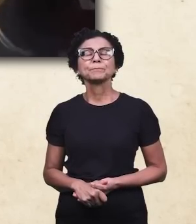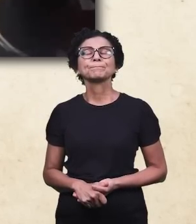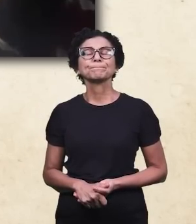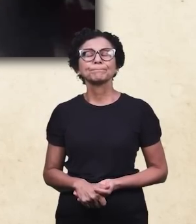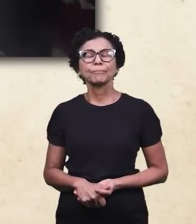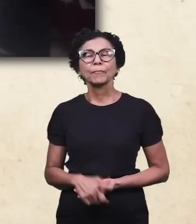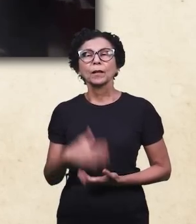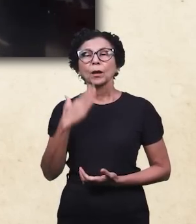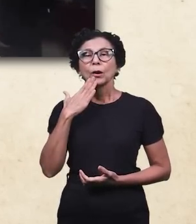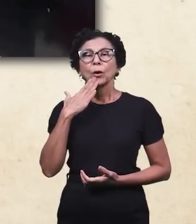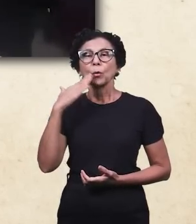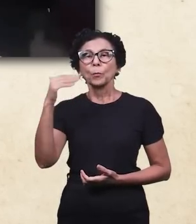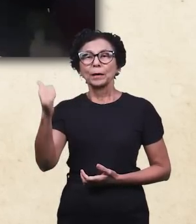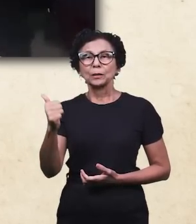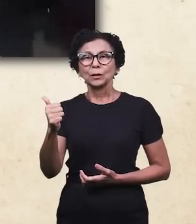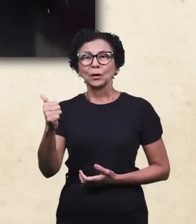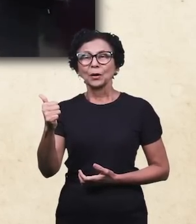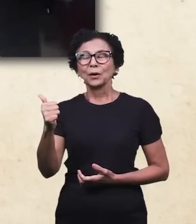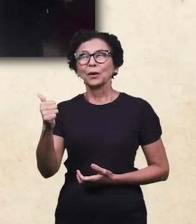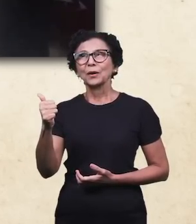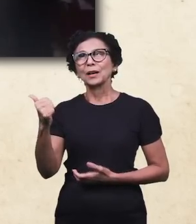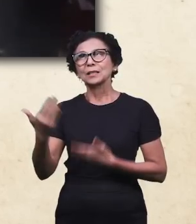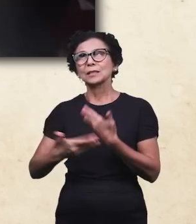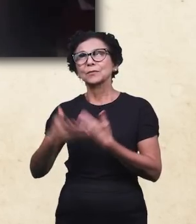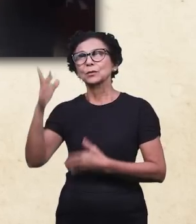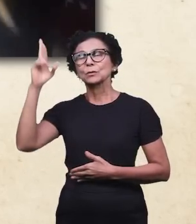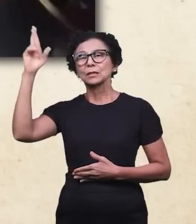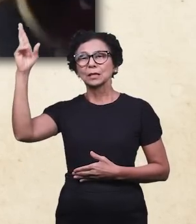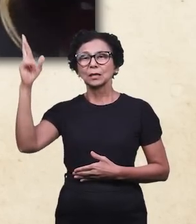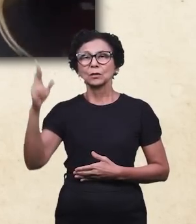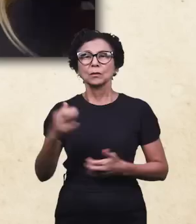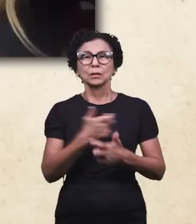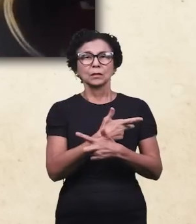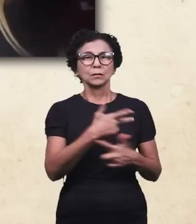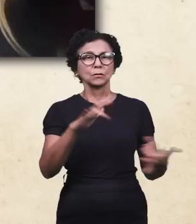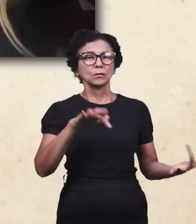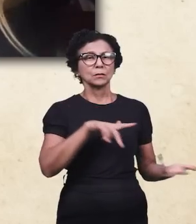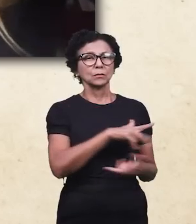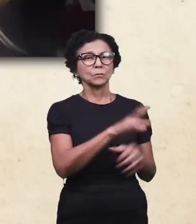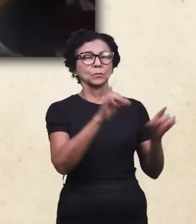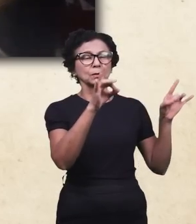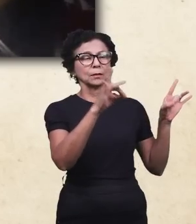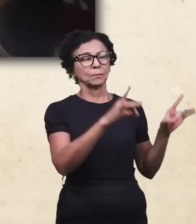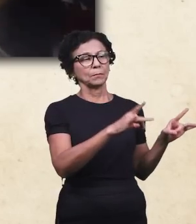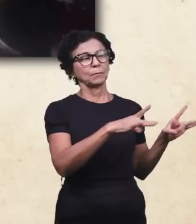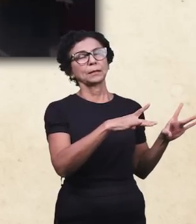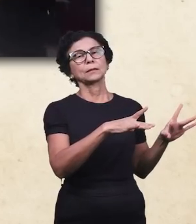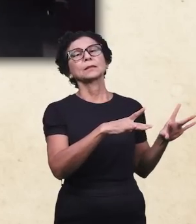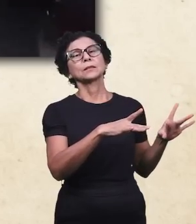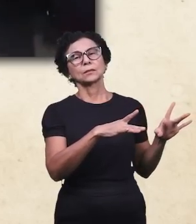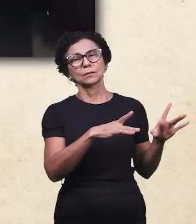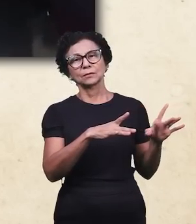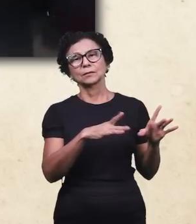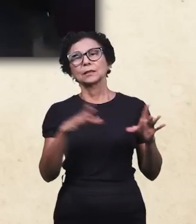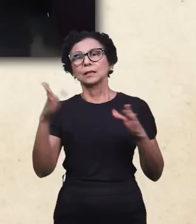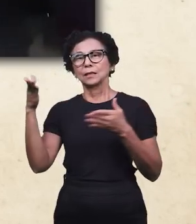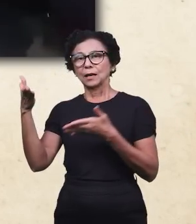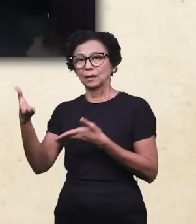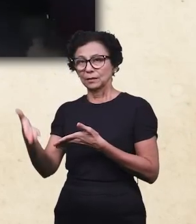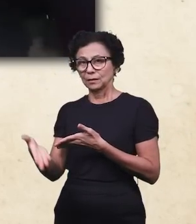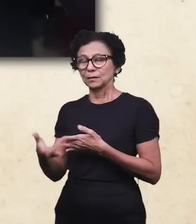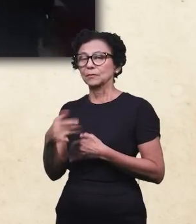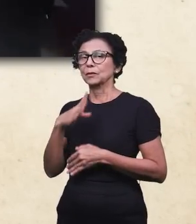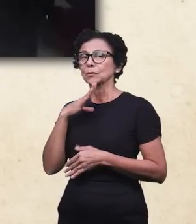dele para trás, seguir a Jesus e conhecer a verdadeira alegria de estar na presença de Deus, a